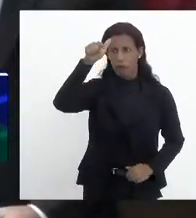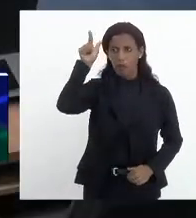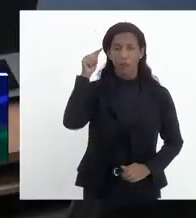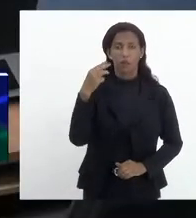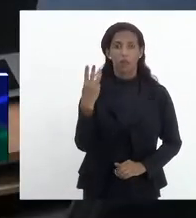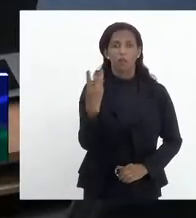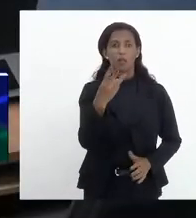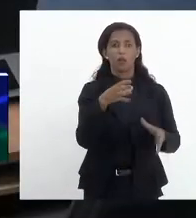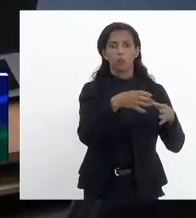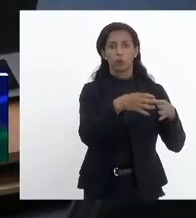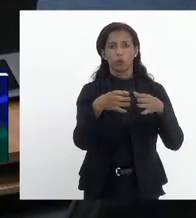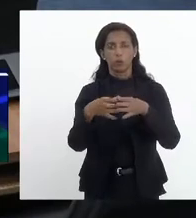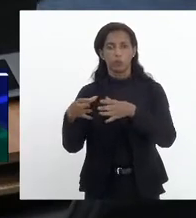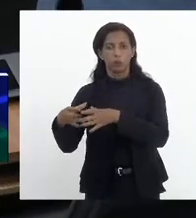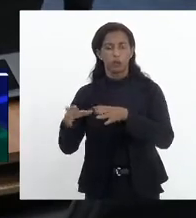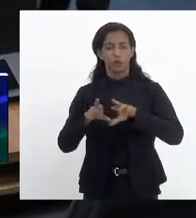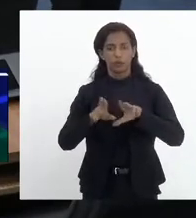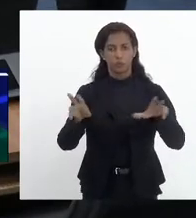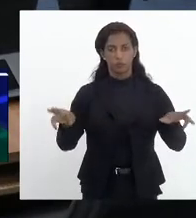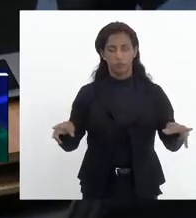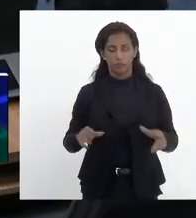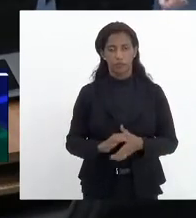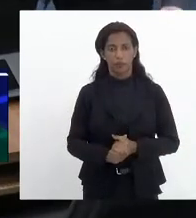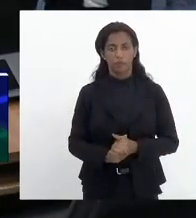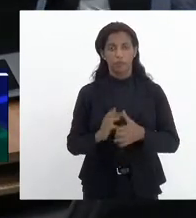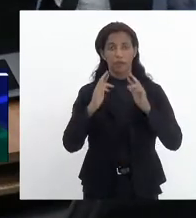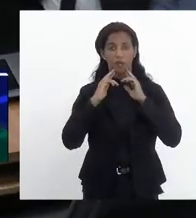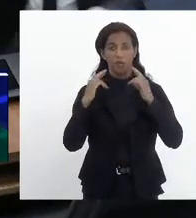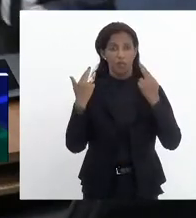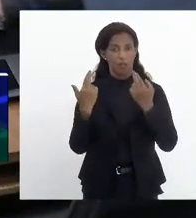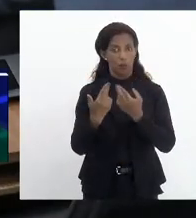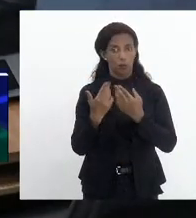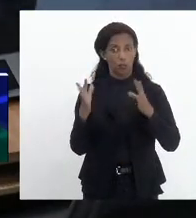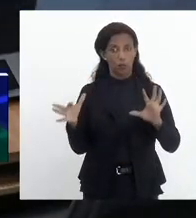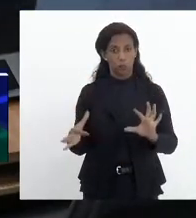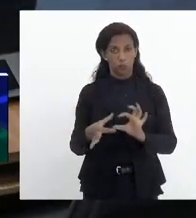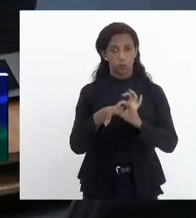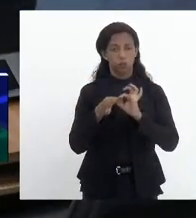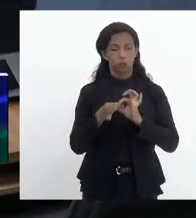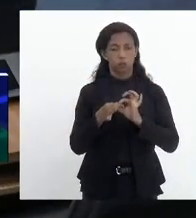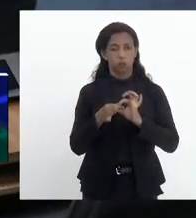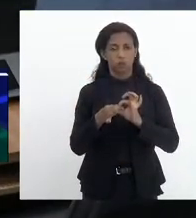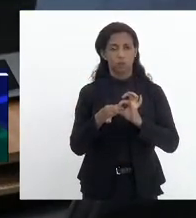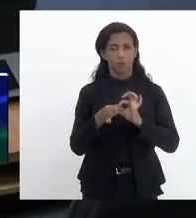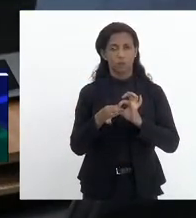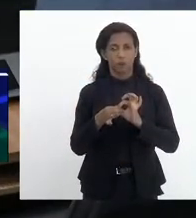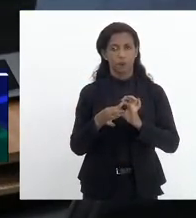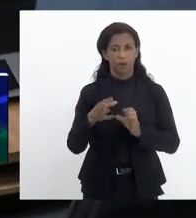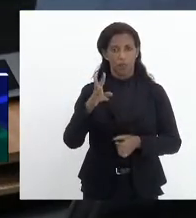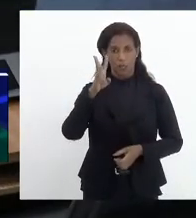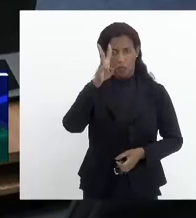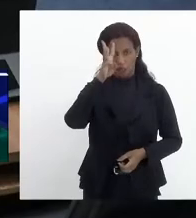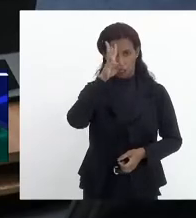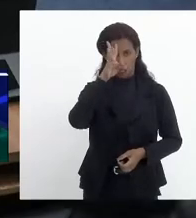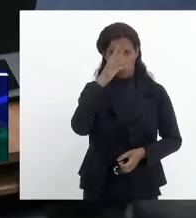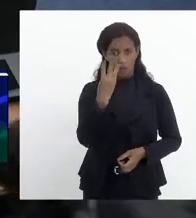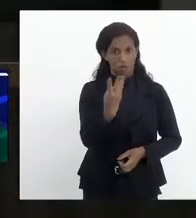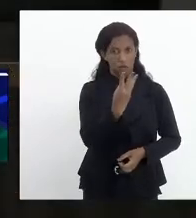comissões em reunião conjunta. Na terça, reúne as 3.